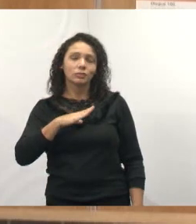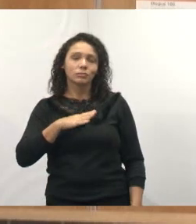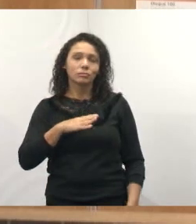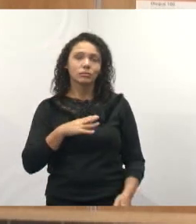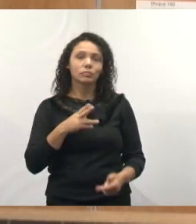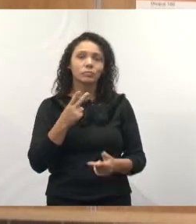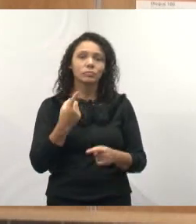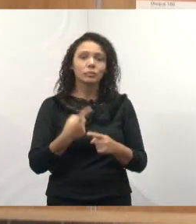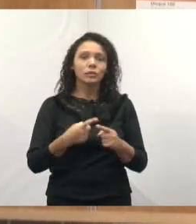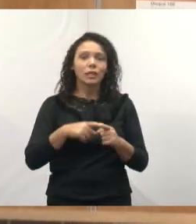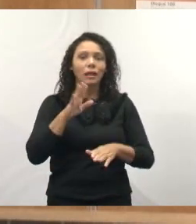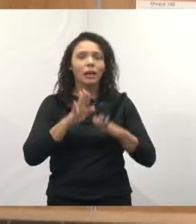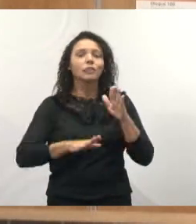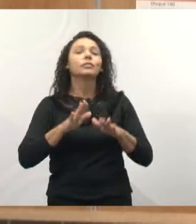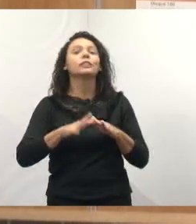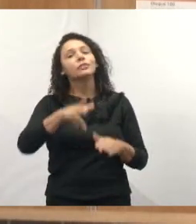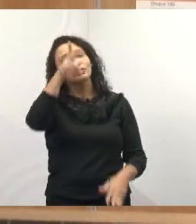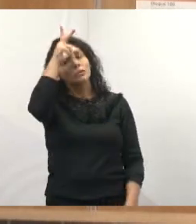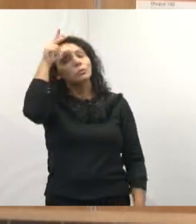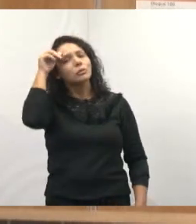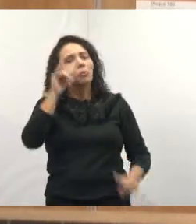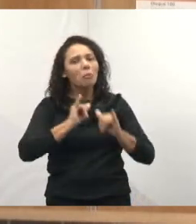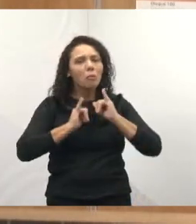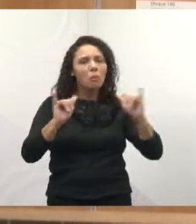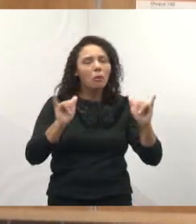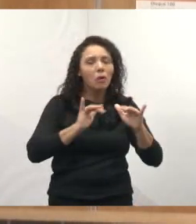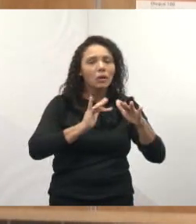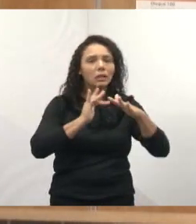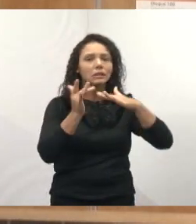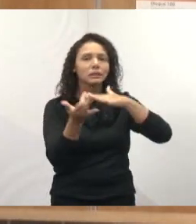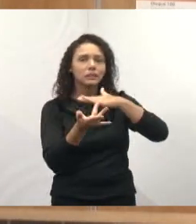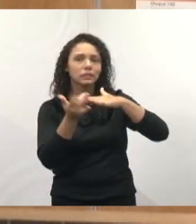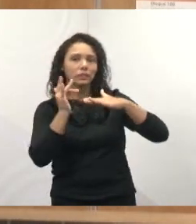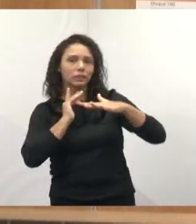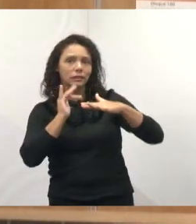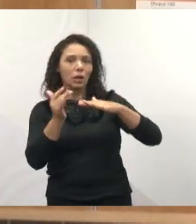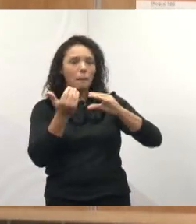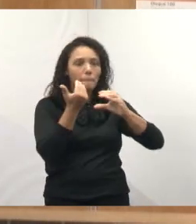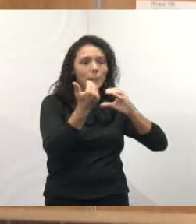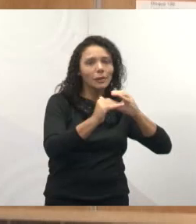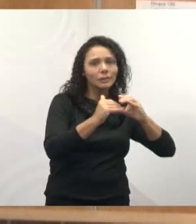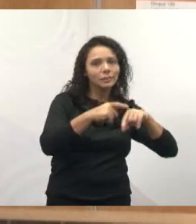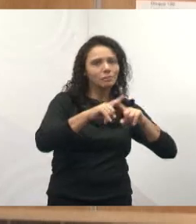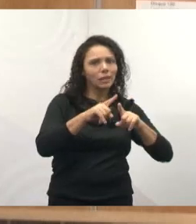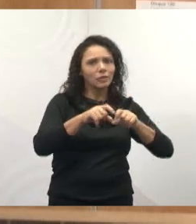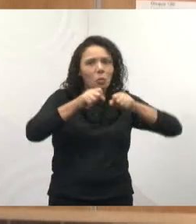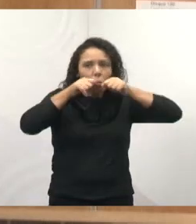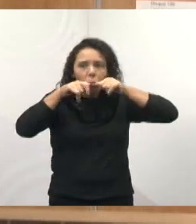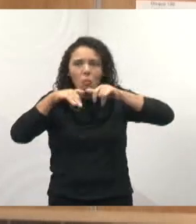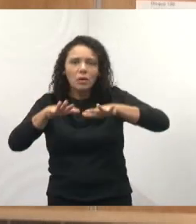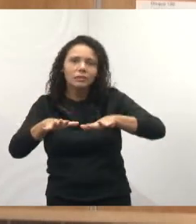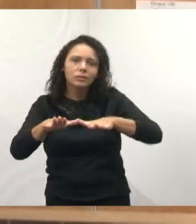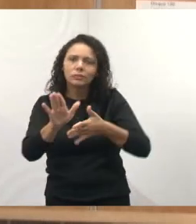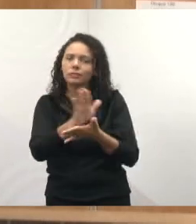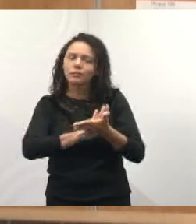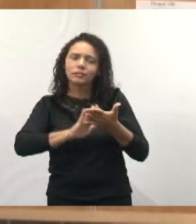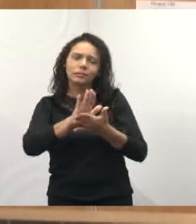social dele, que tem uma dinâmica de um trabalho enorme, mas você não vê 2 compartilhamentos. São quase